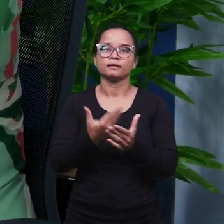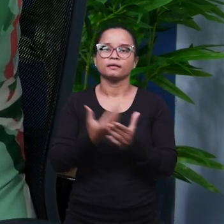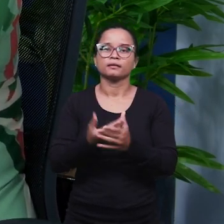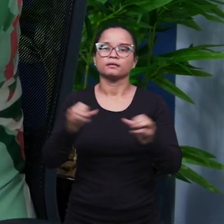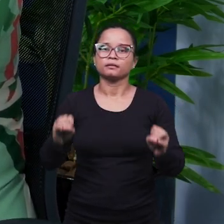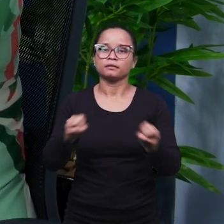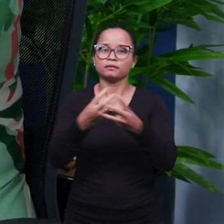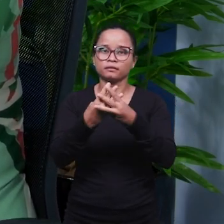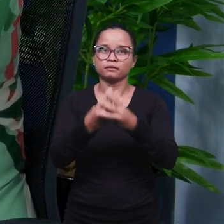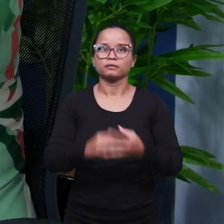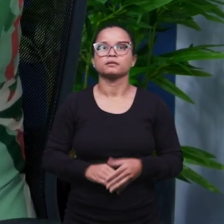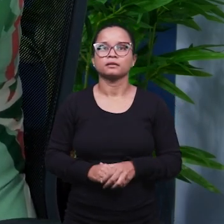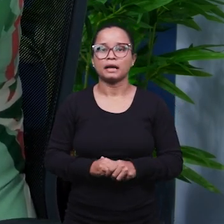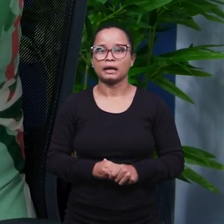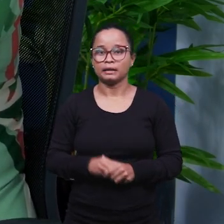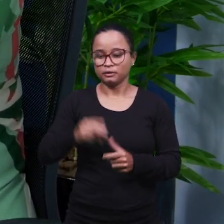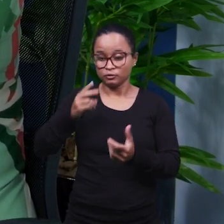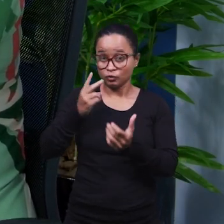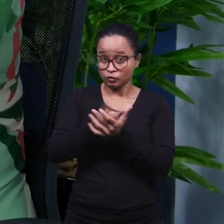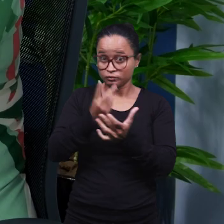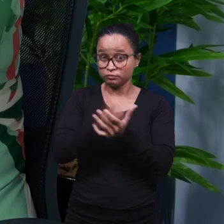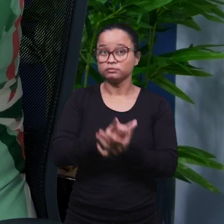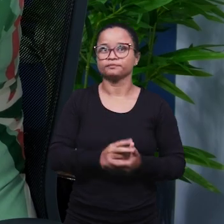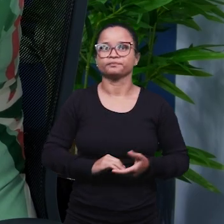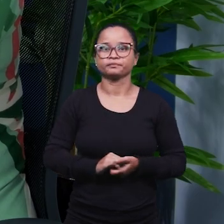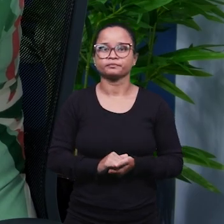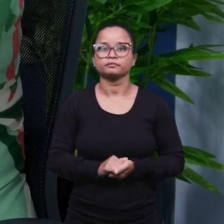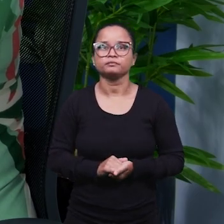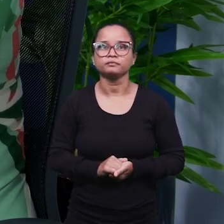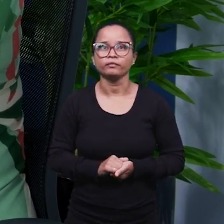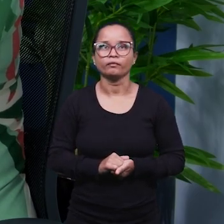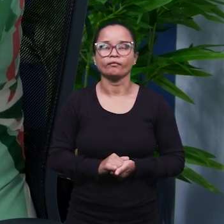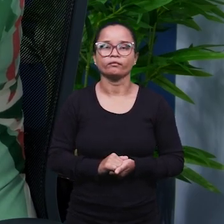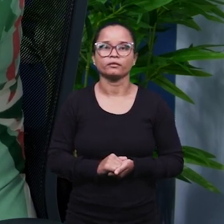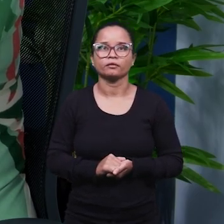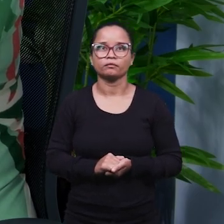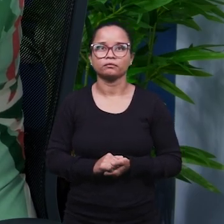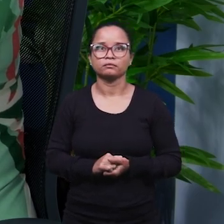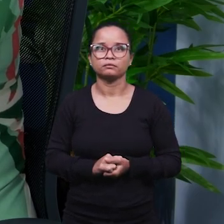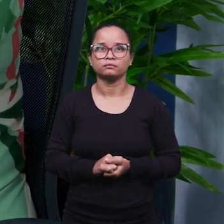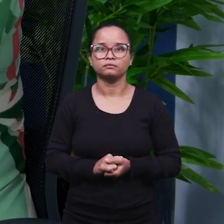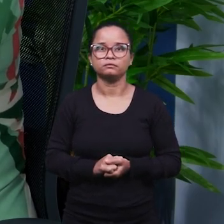PowerPoint, ela é a mesma coisa. Vamos achar aqui.